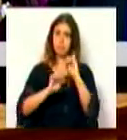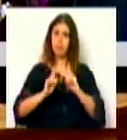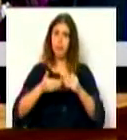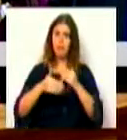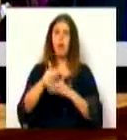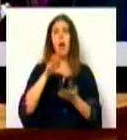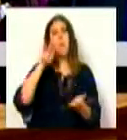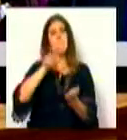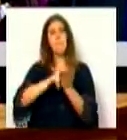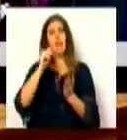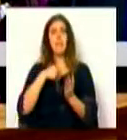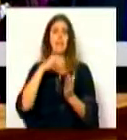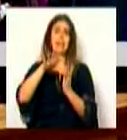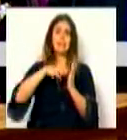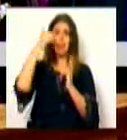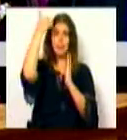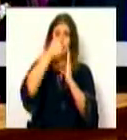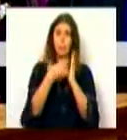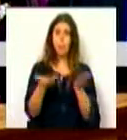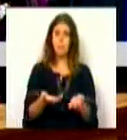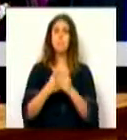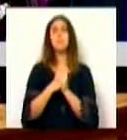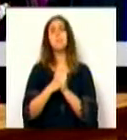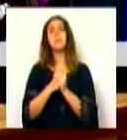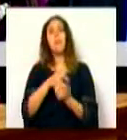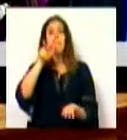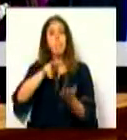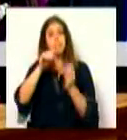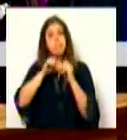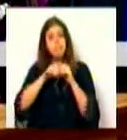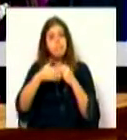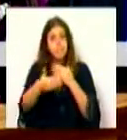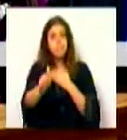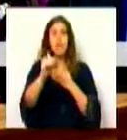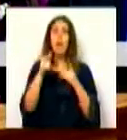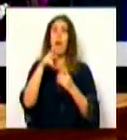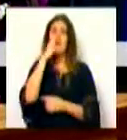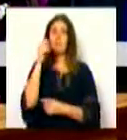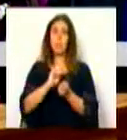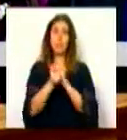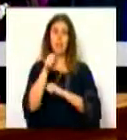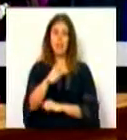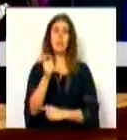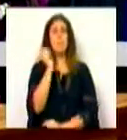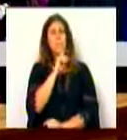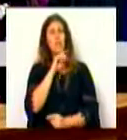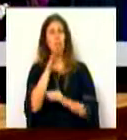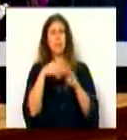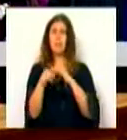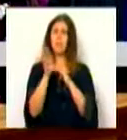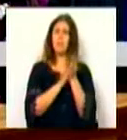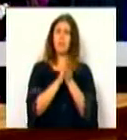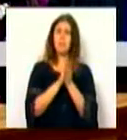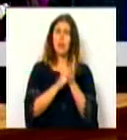aprovada na Assembleia da República. Efetivar esta reforma até pode ser feita através de